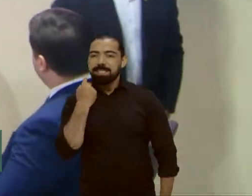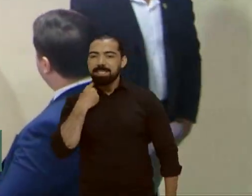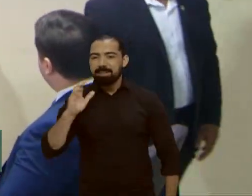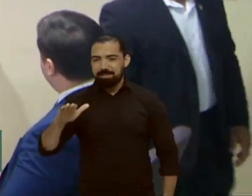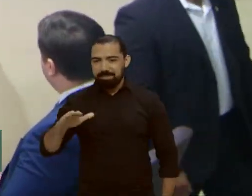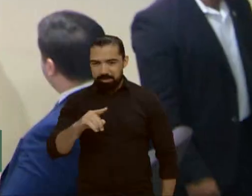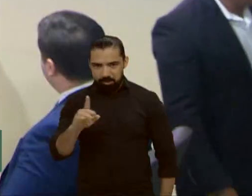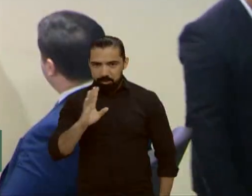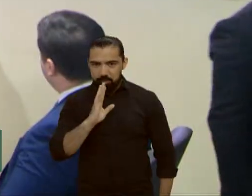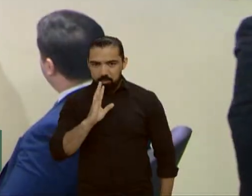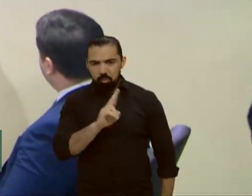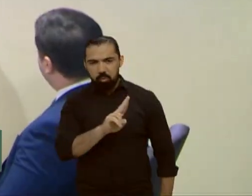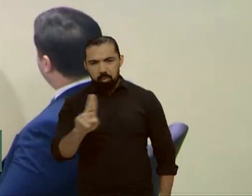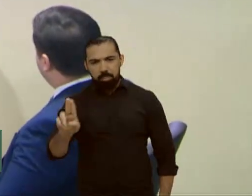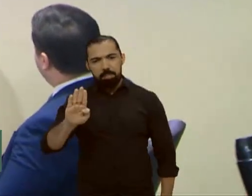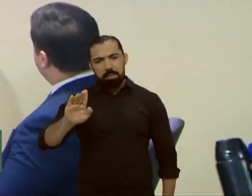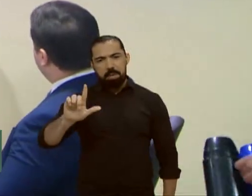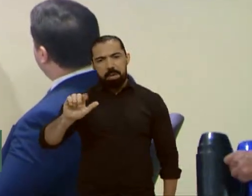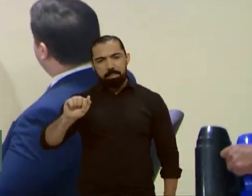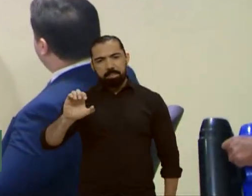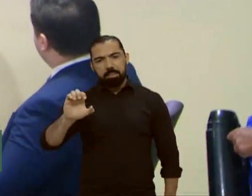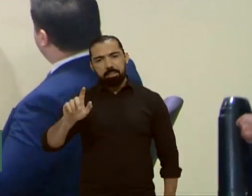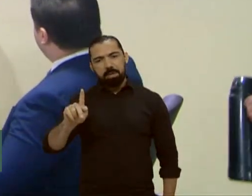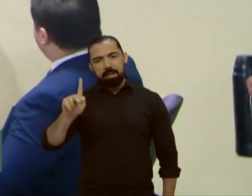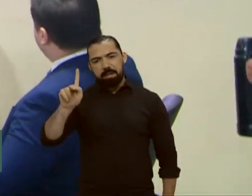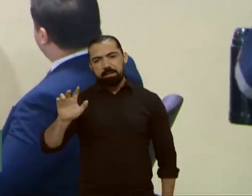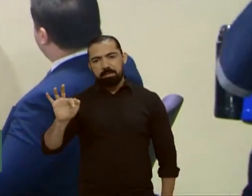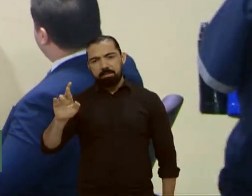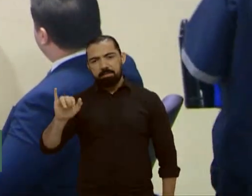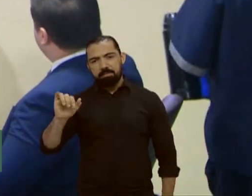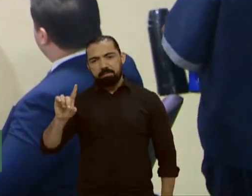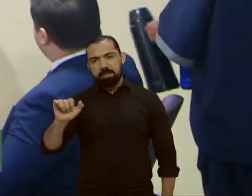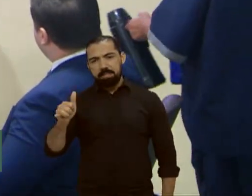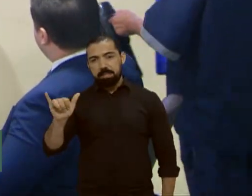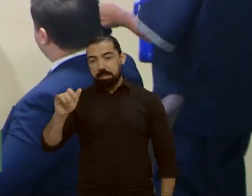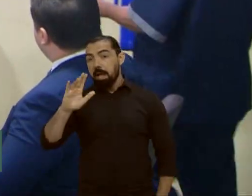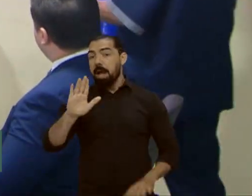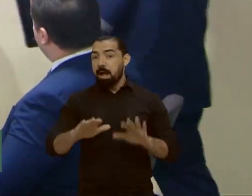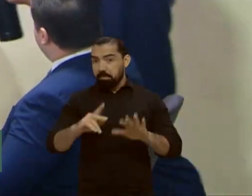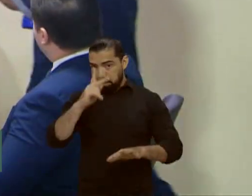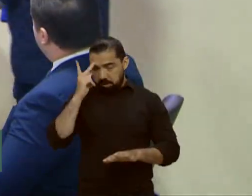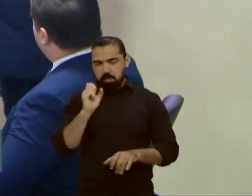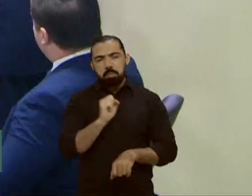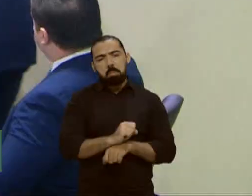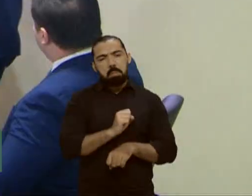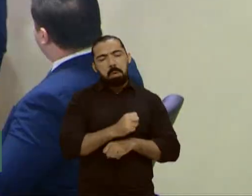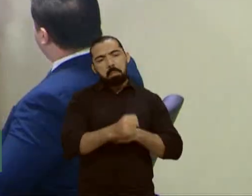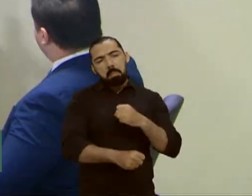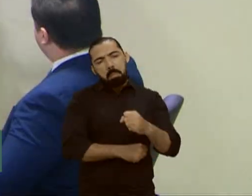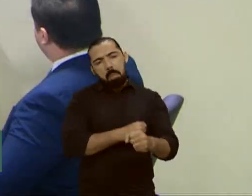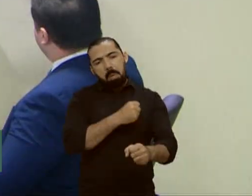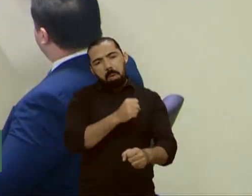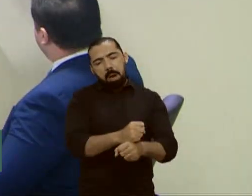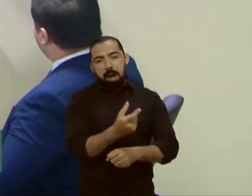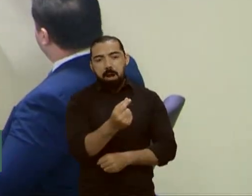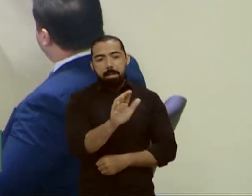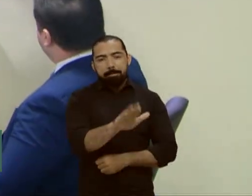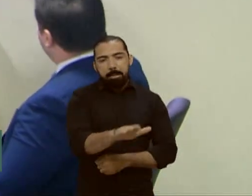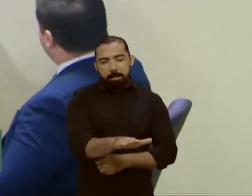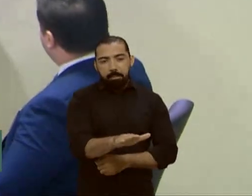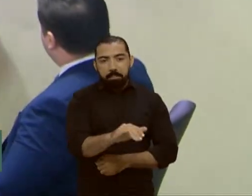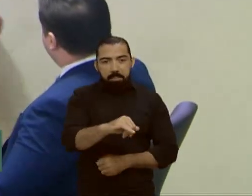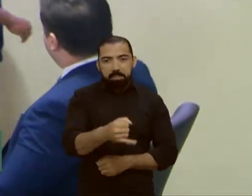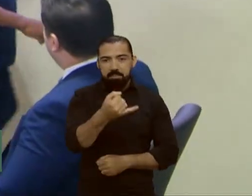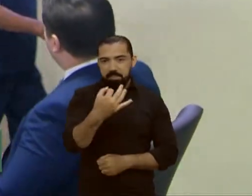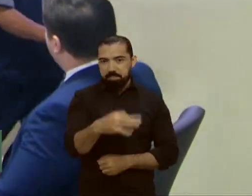Black Friday, que virou mania também no Brasil, e você espera o ano inteiro para conseguir promoções. Se você espera, então, fique atento,